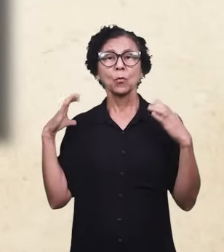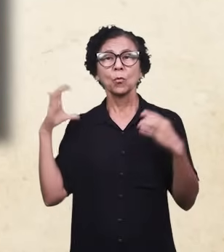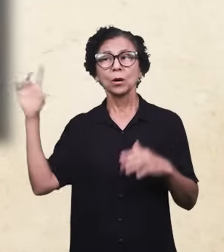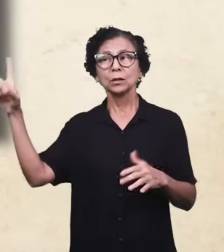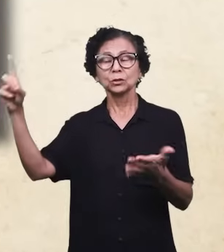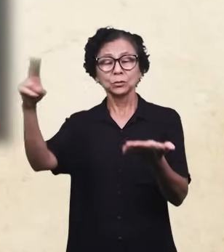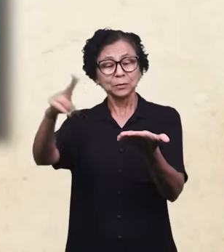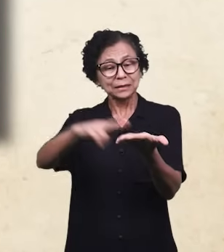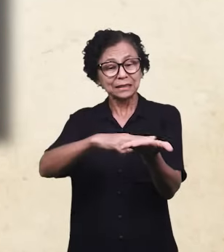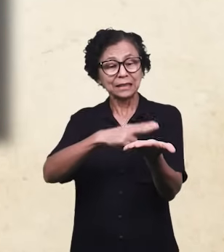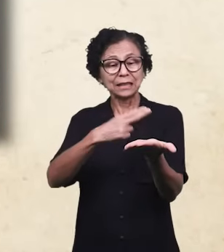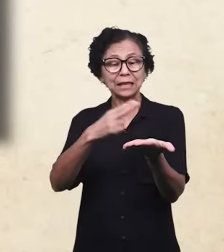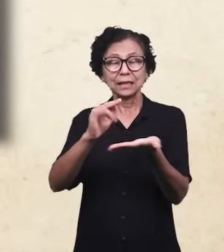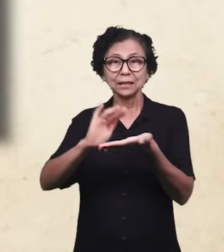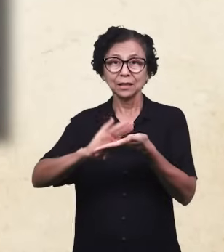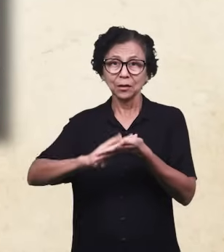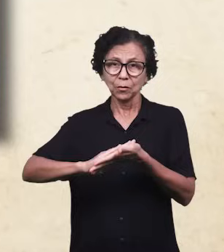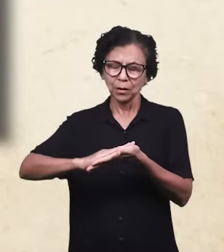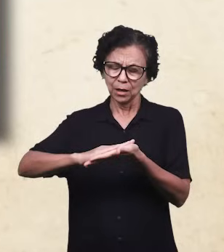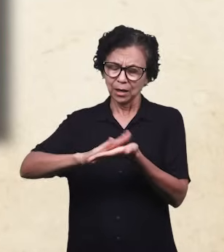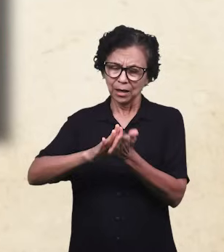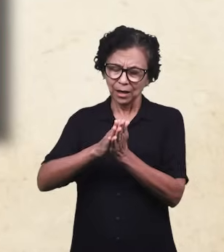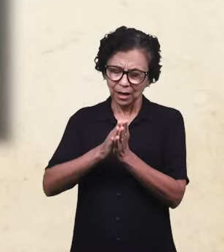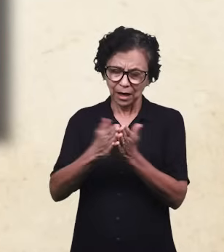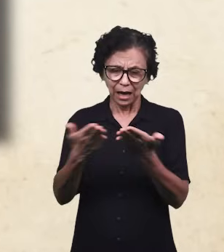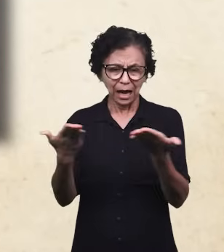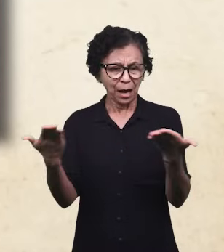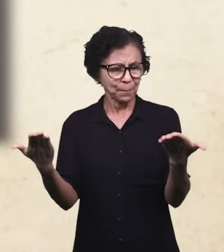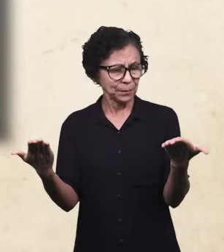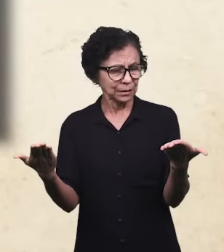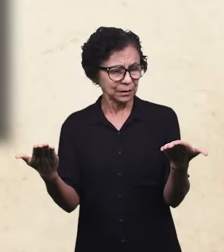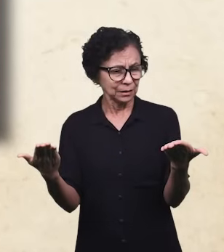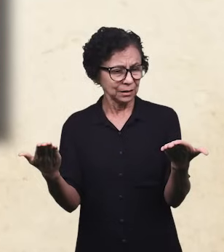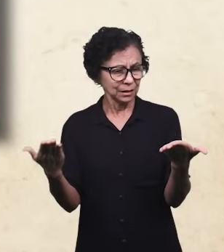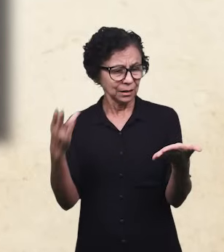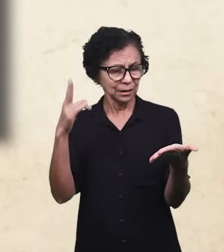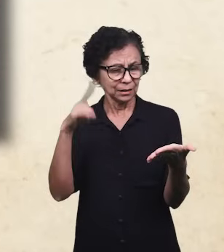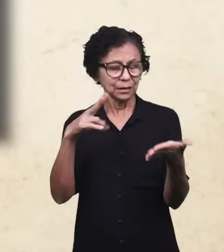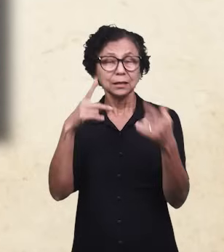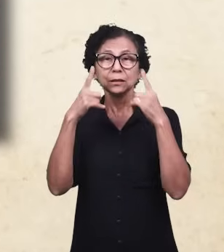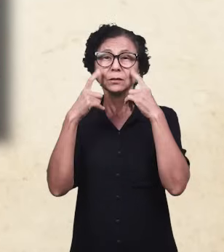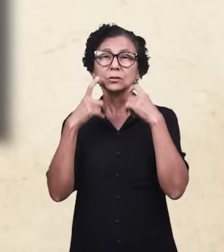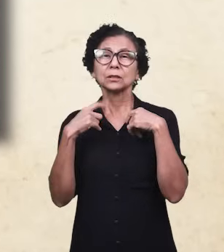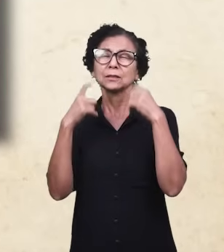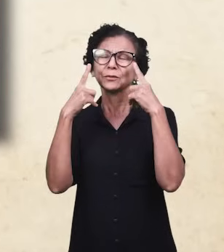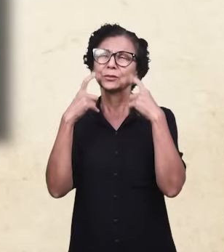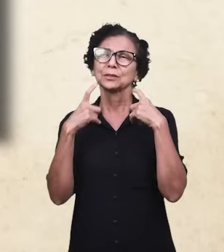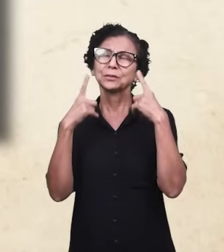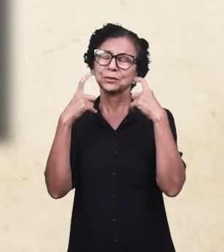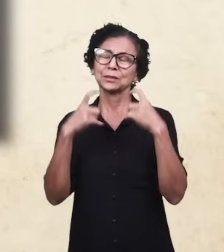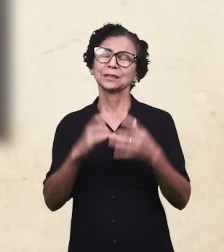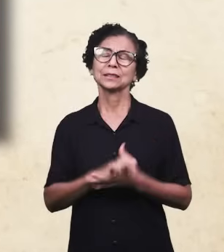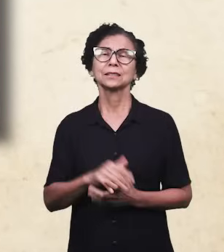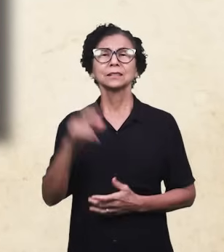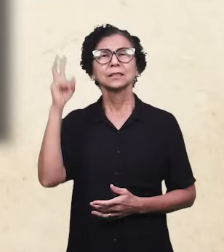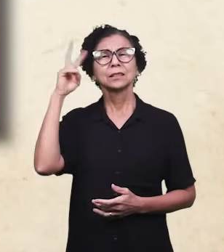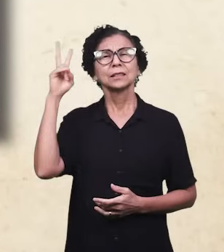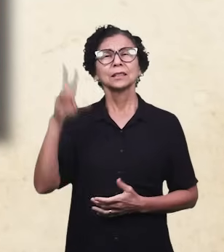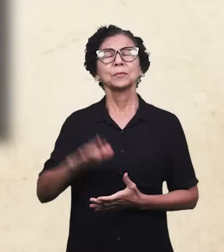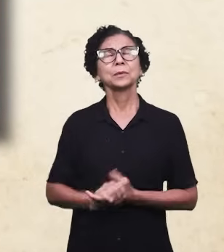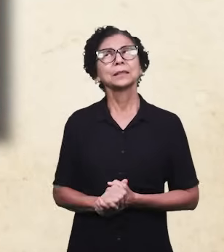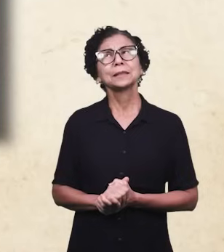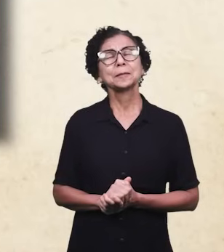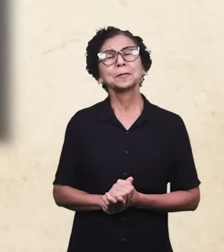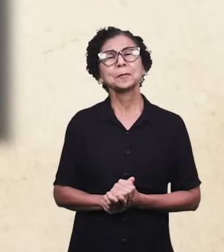anjo. Eu abri essa carta e eu chorei muito, muito. Eu lembro que eu mandei mensagem para alguns pastores,